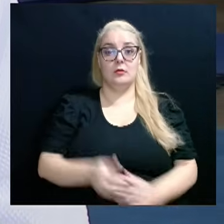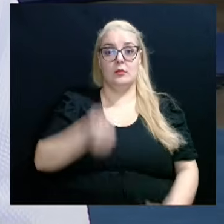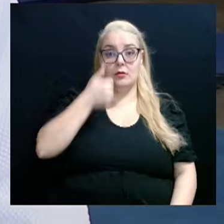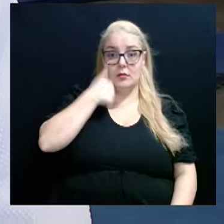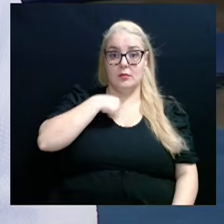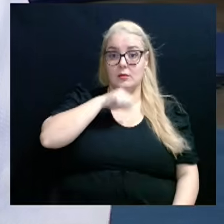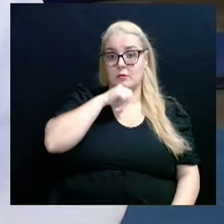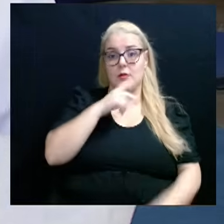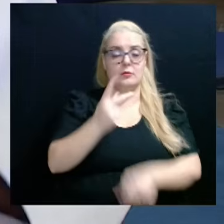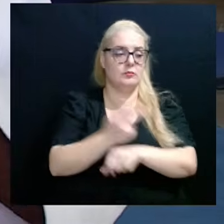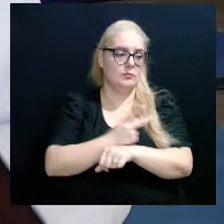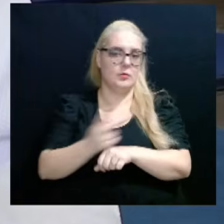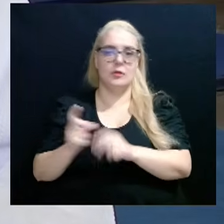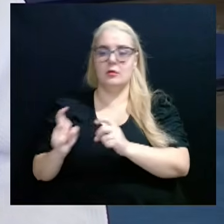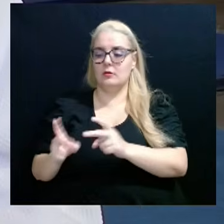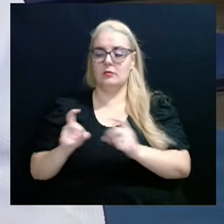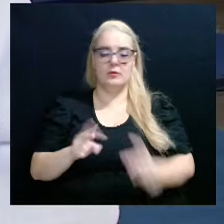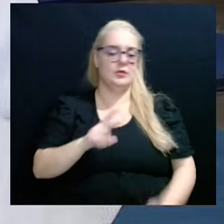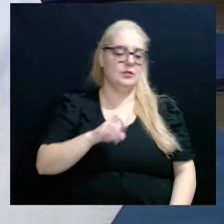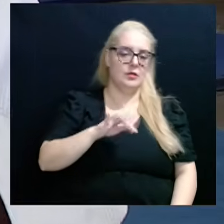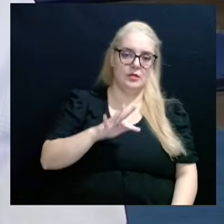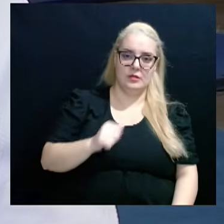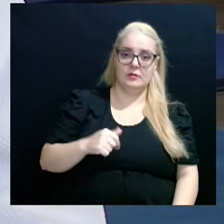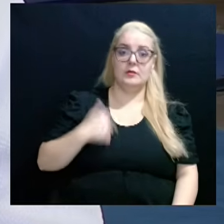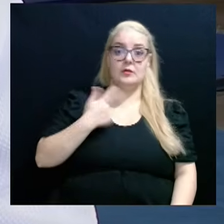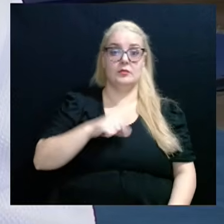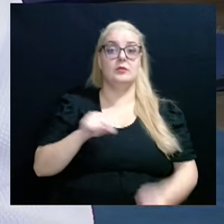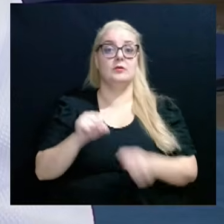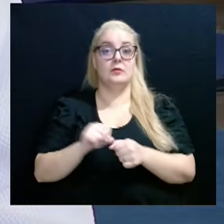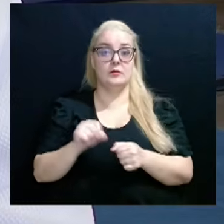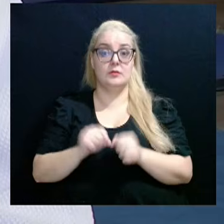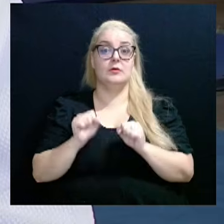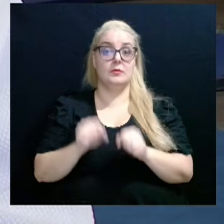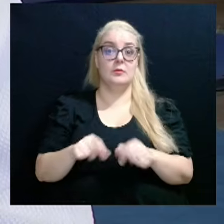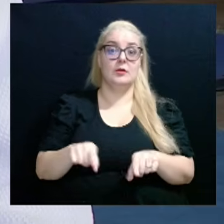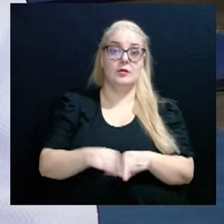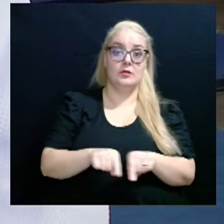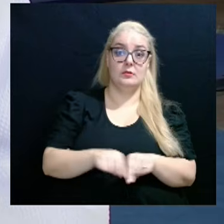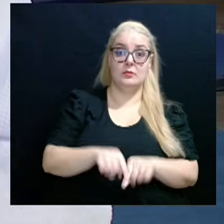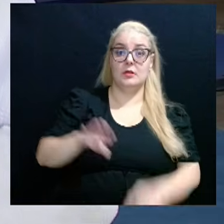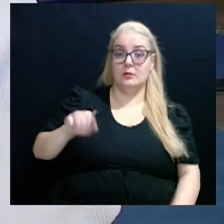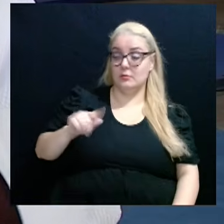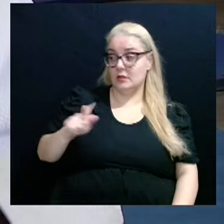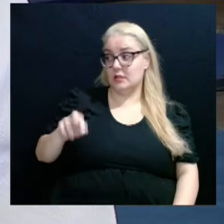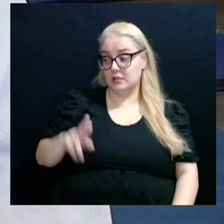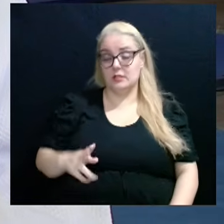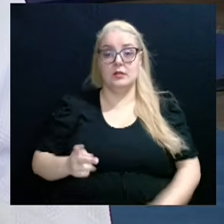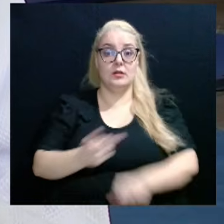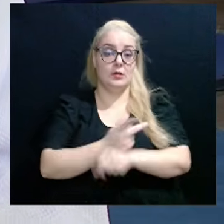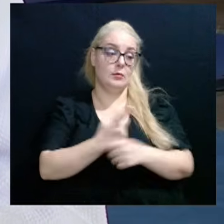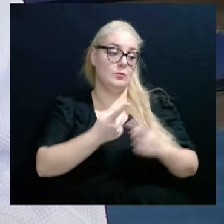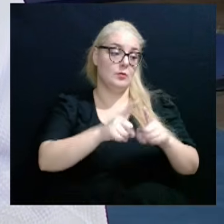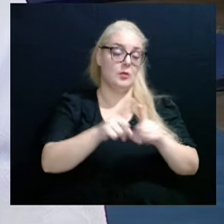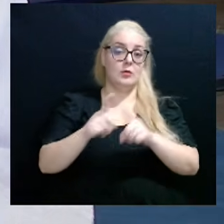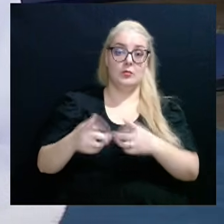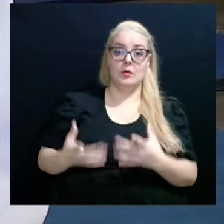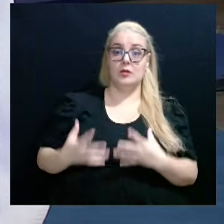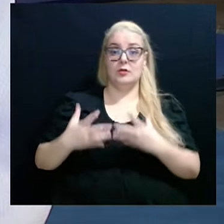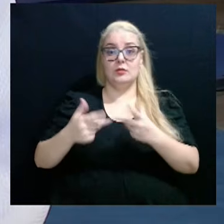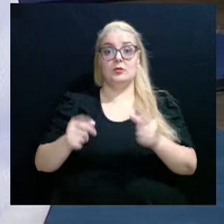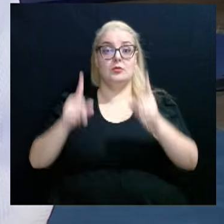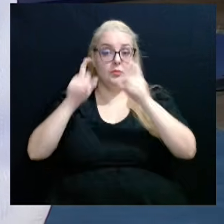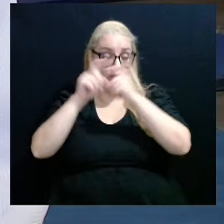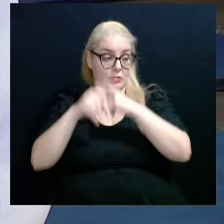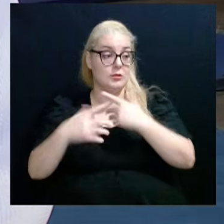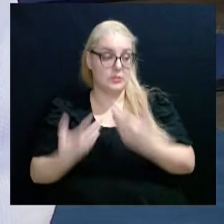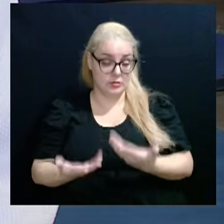vende rifa, a gente faz o que a gente pode também, faz bazar, tenta buscar parceiros. E apesar de toda essa dificuldade, a gente